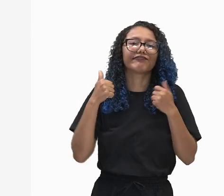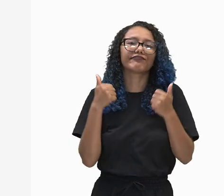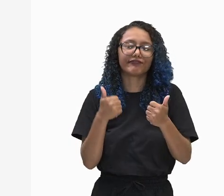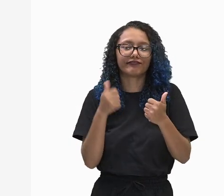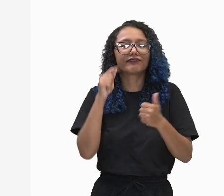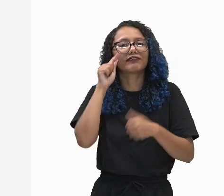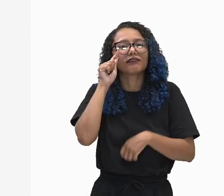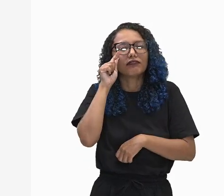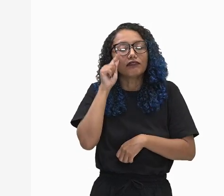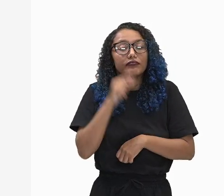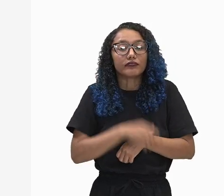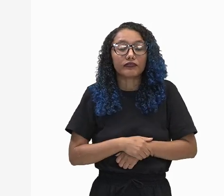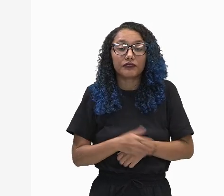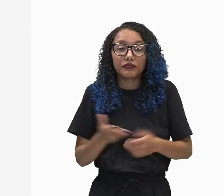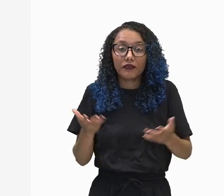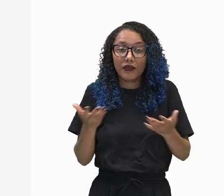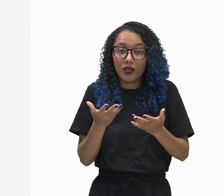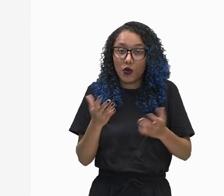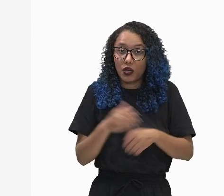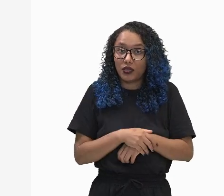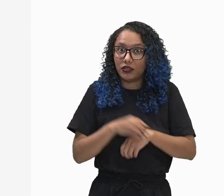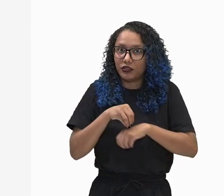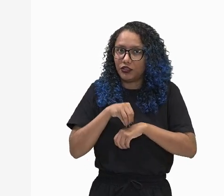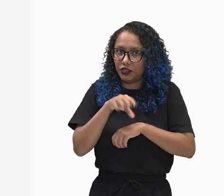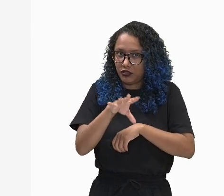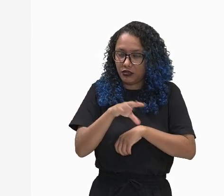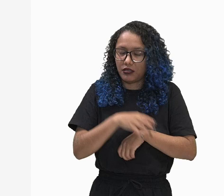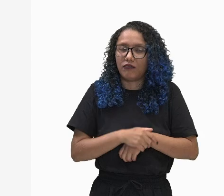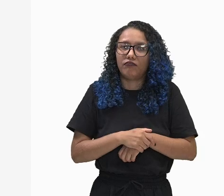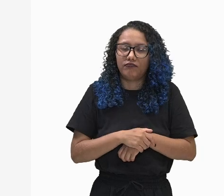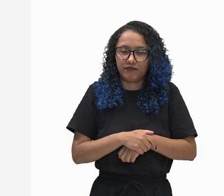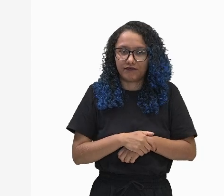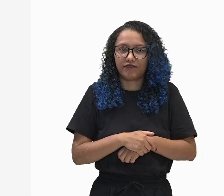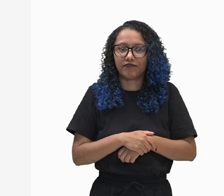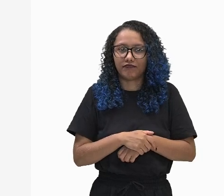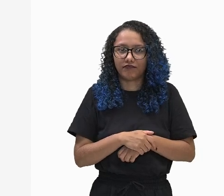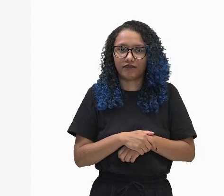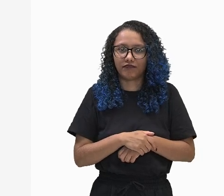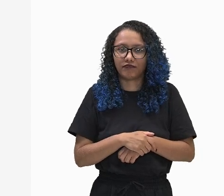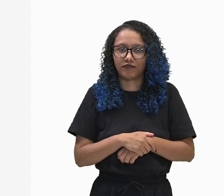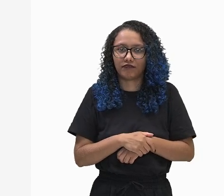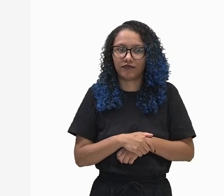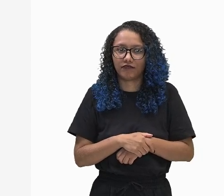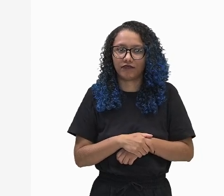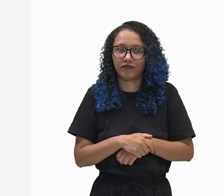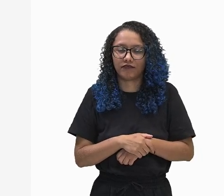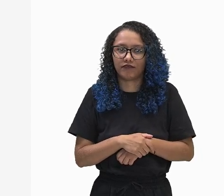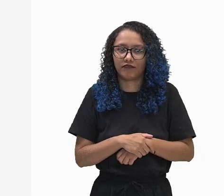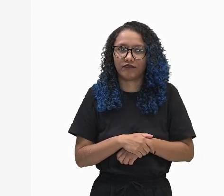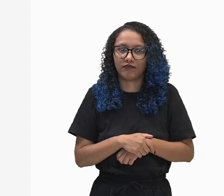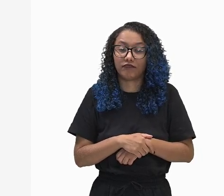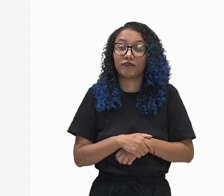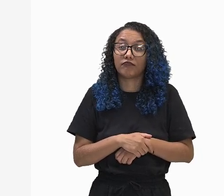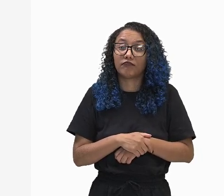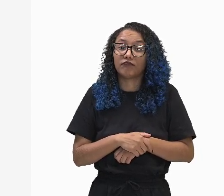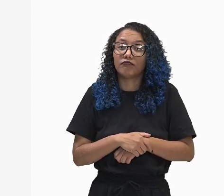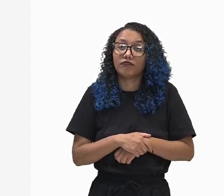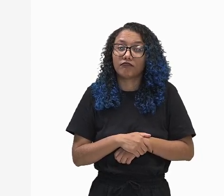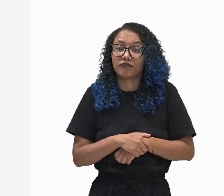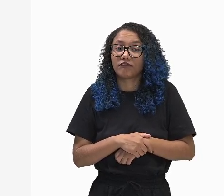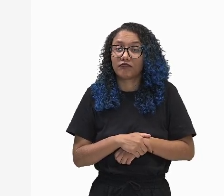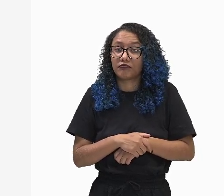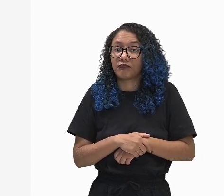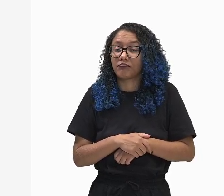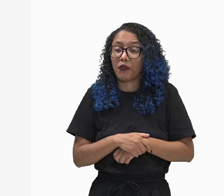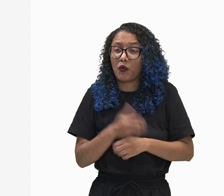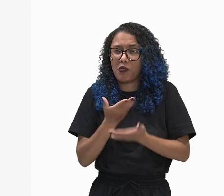aquele momento com aquelas dicas, não são, isso aí seria uma aula inteira de dicas, né? Vou trazer